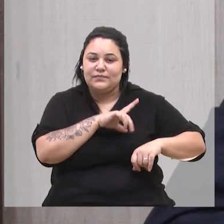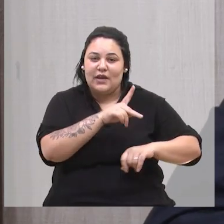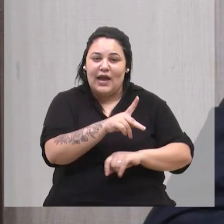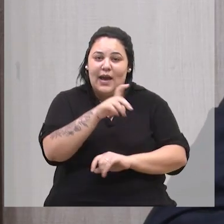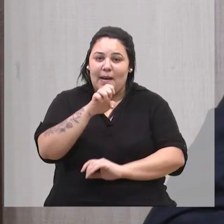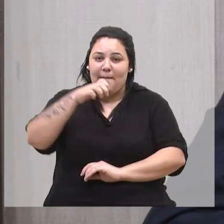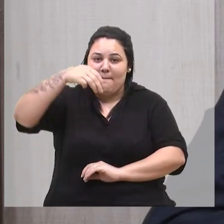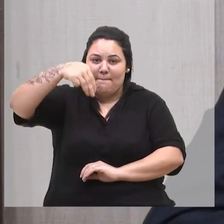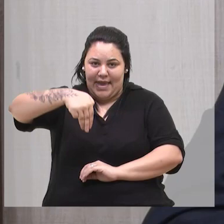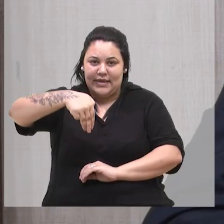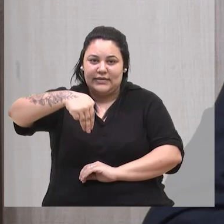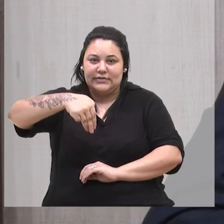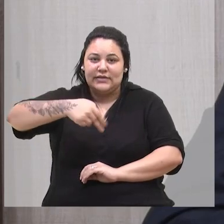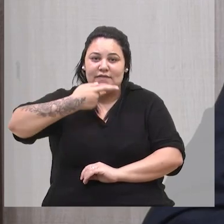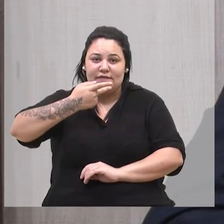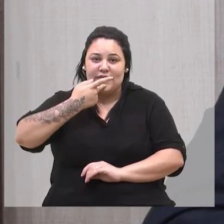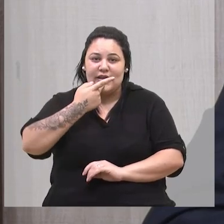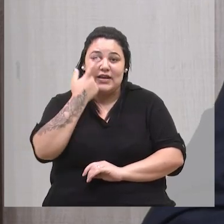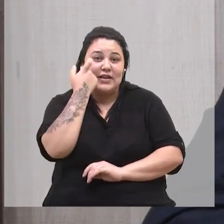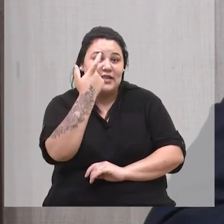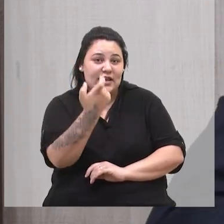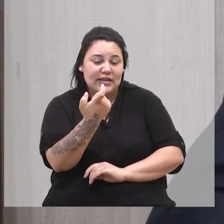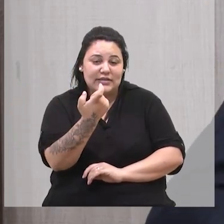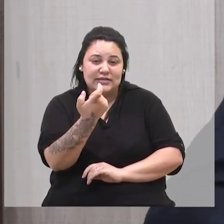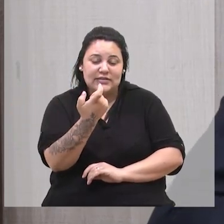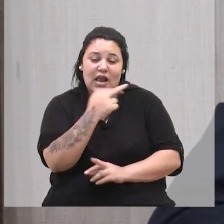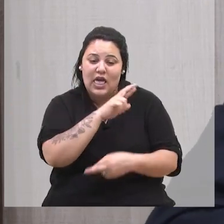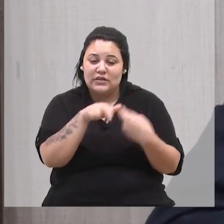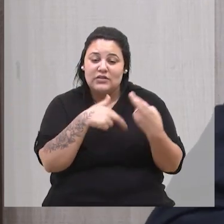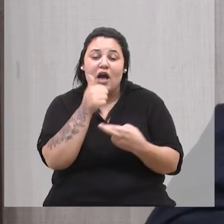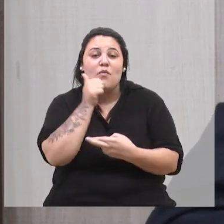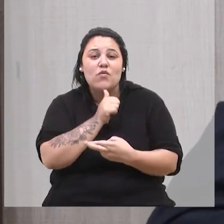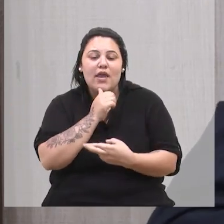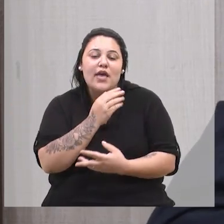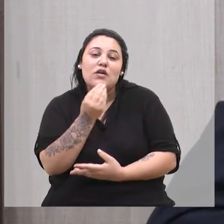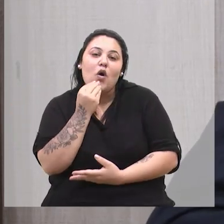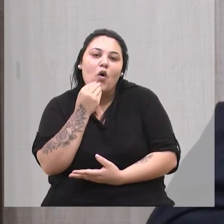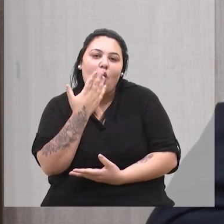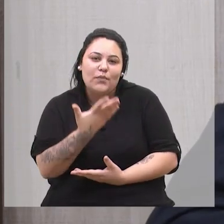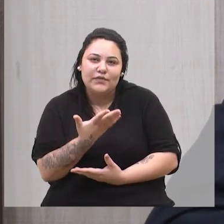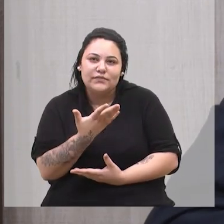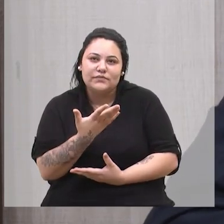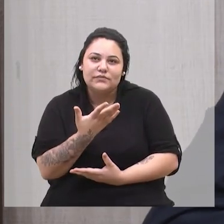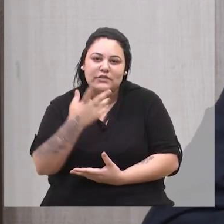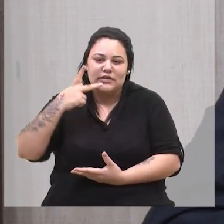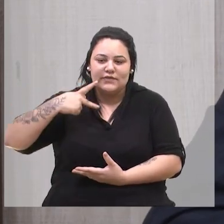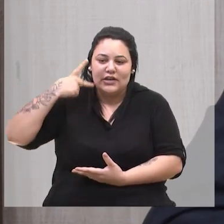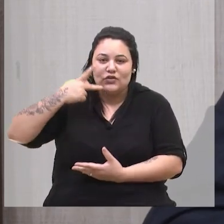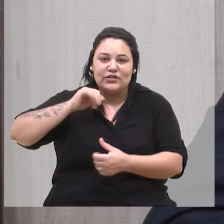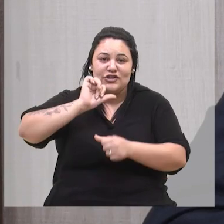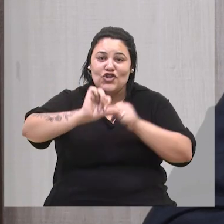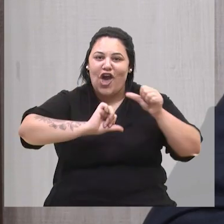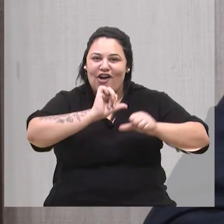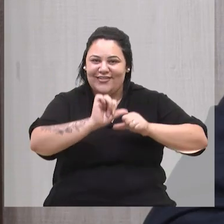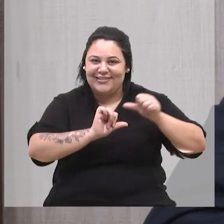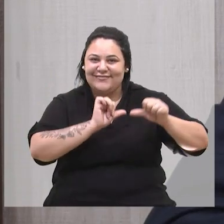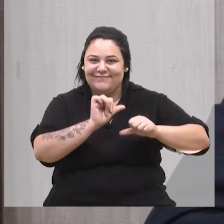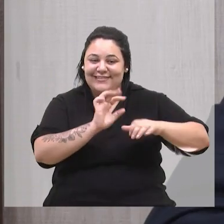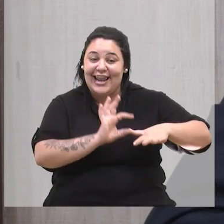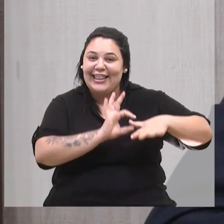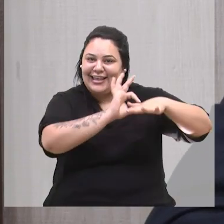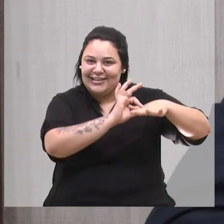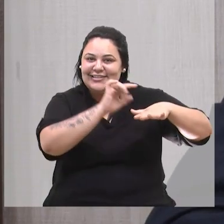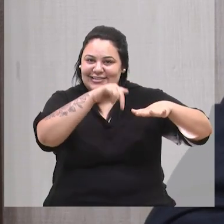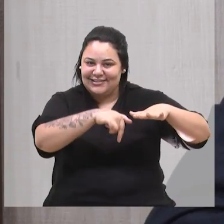da Mulher, que trata de interesses voltados às mulheres, obviamente, e as vereadoras se revezam, digamos assim, na